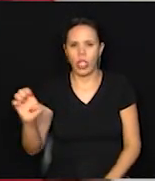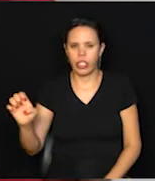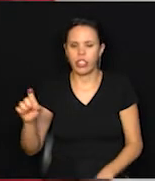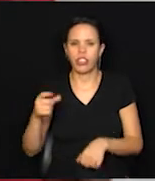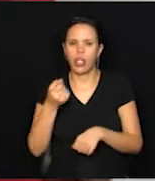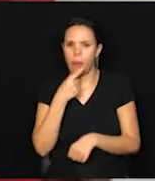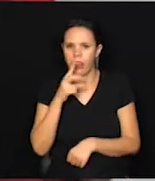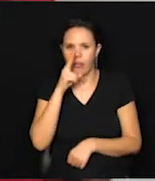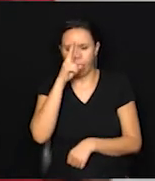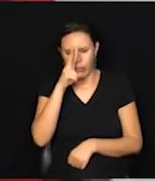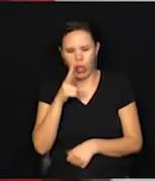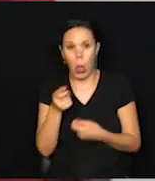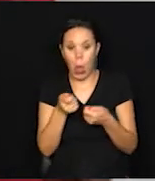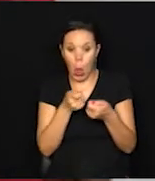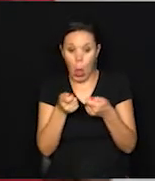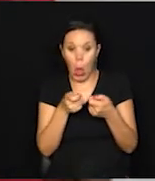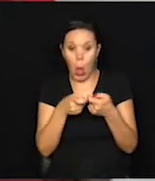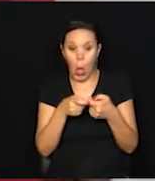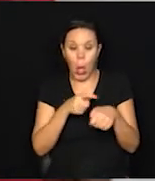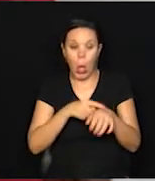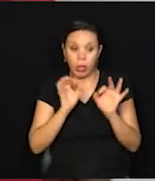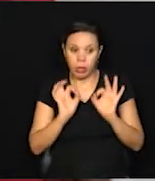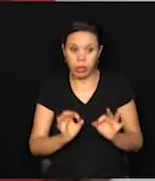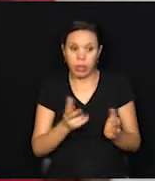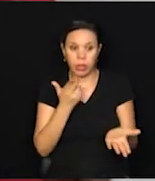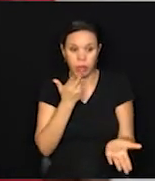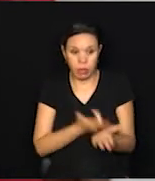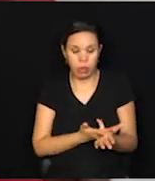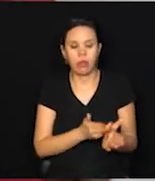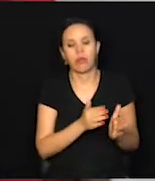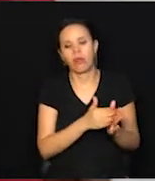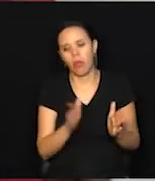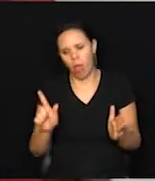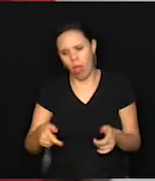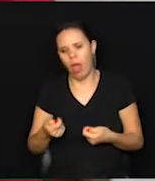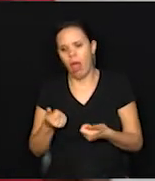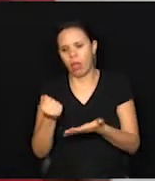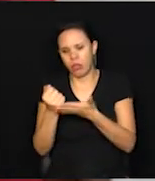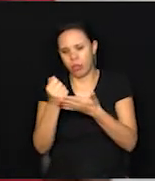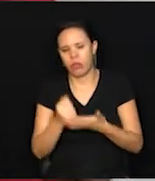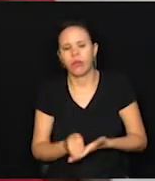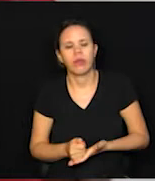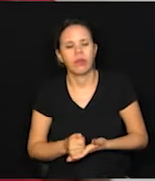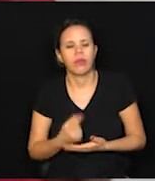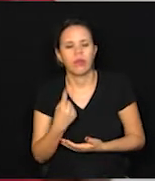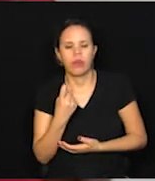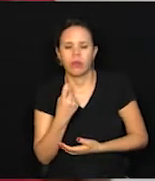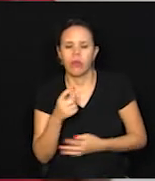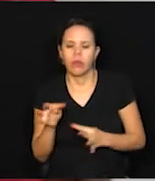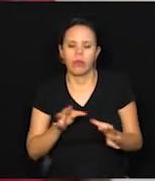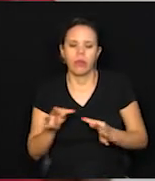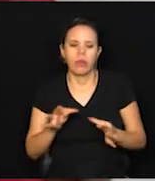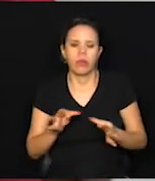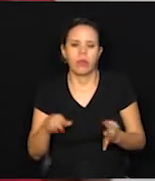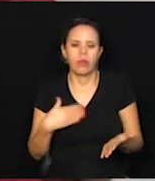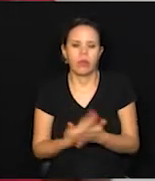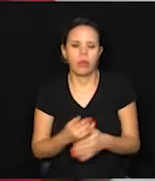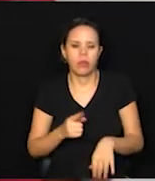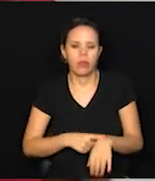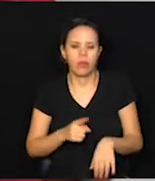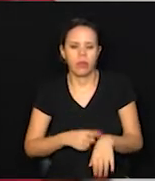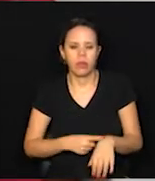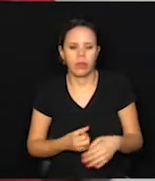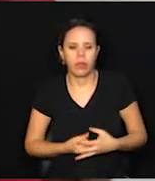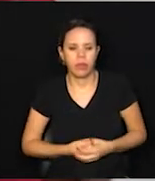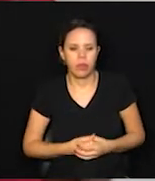paciente sob controle médico durante uma internação, ele é benéfico. Então, é o único tratamento que, até o momento,